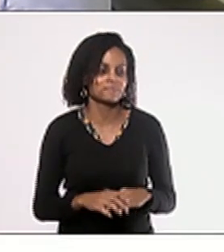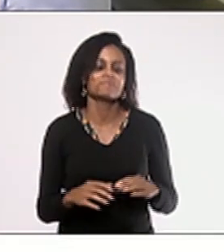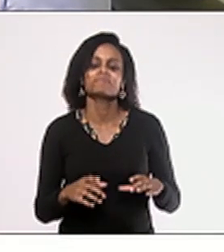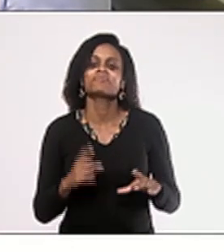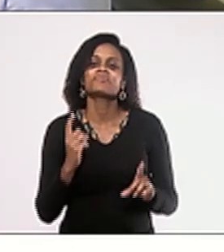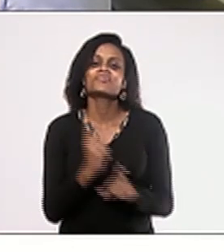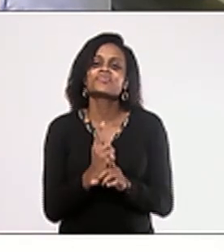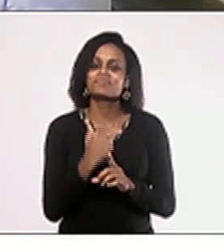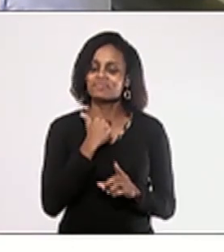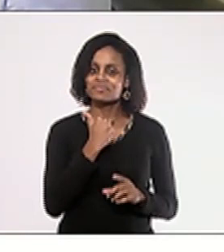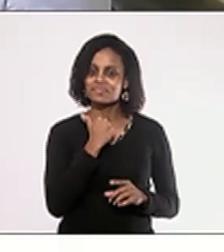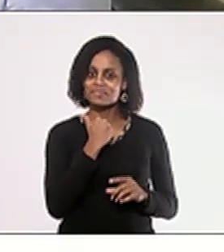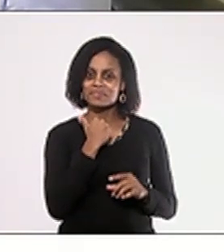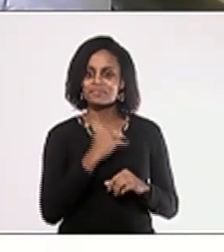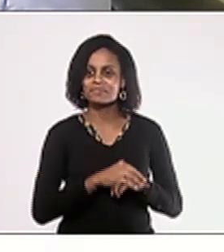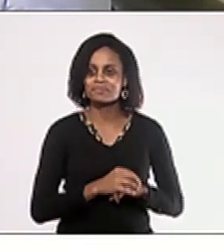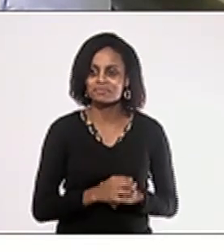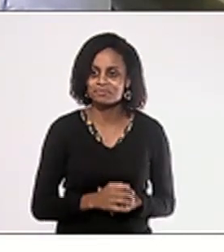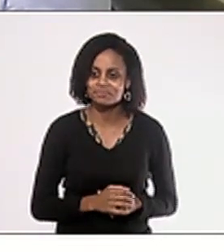não pode.